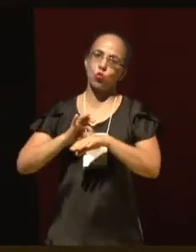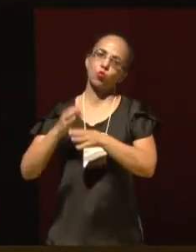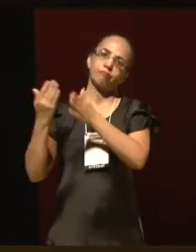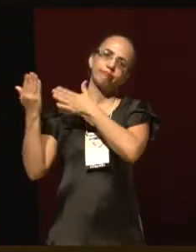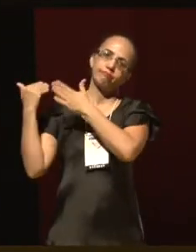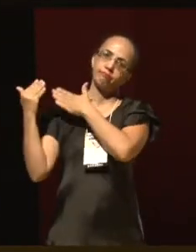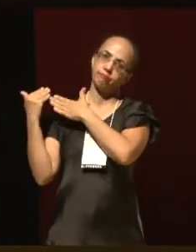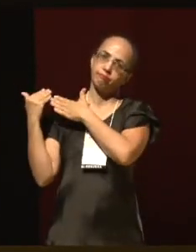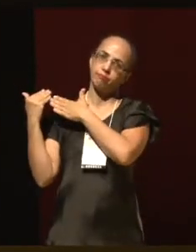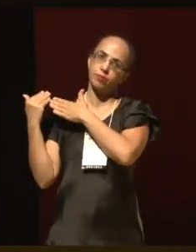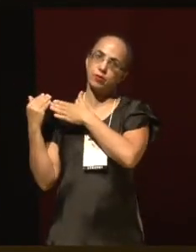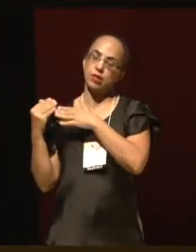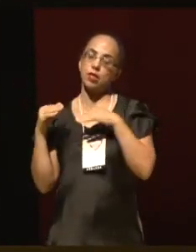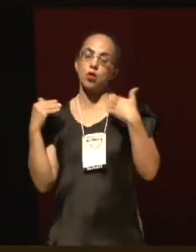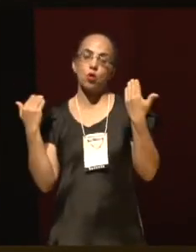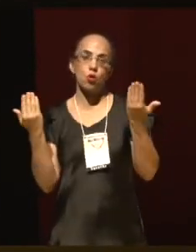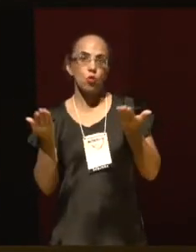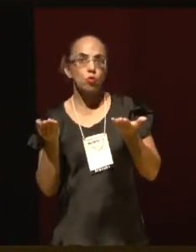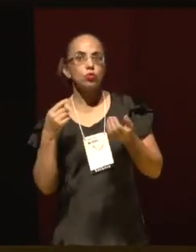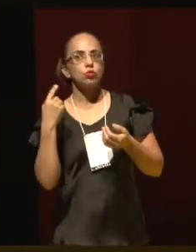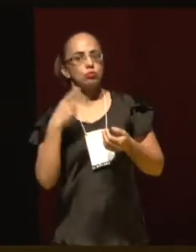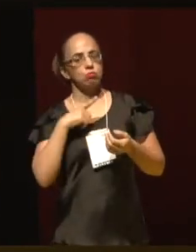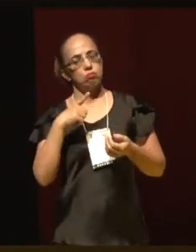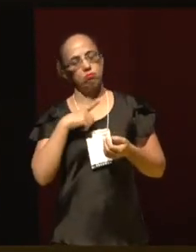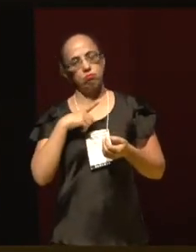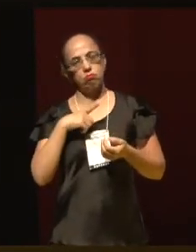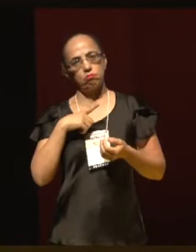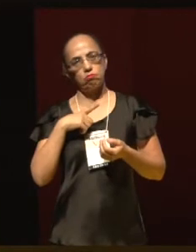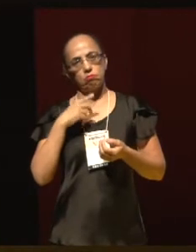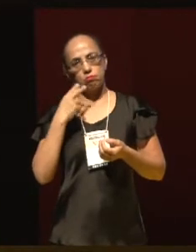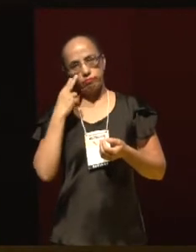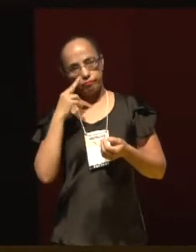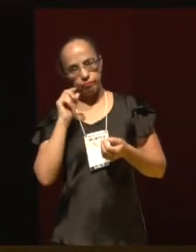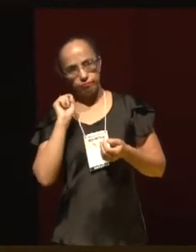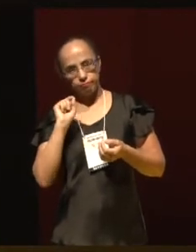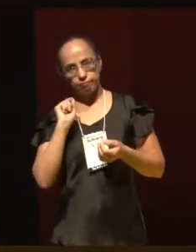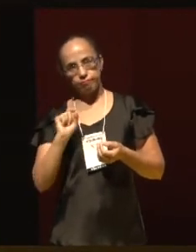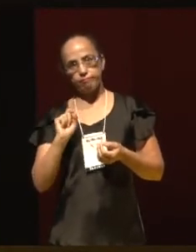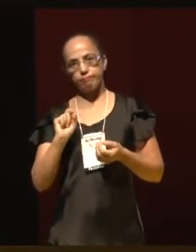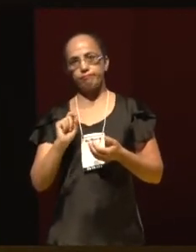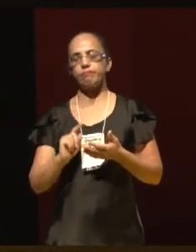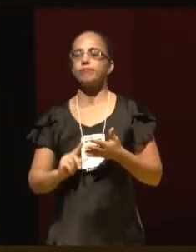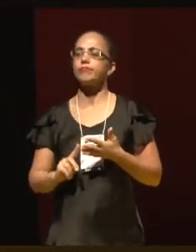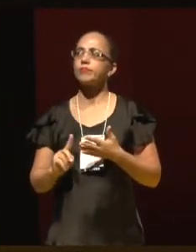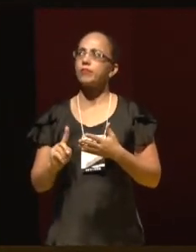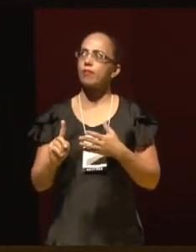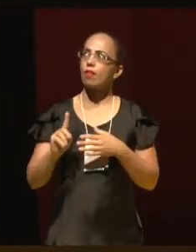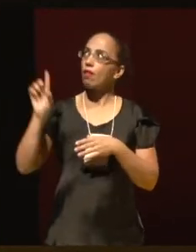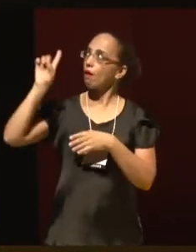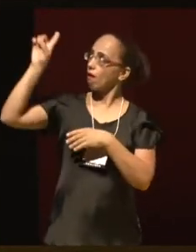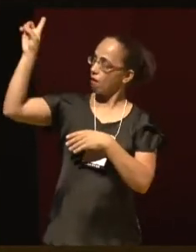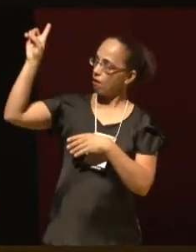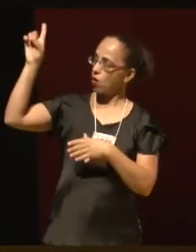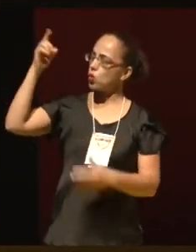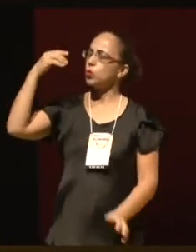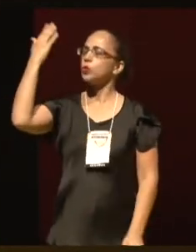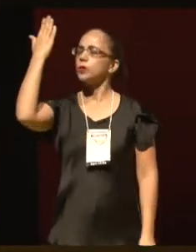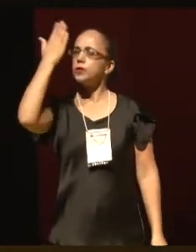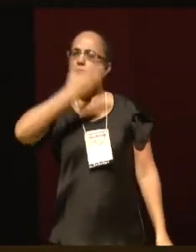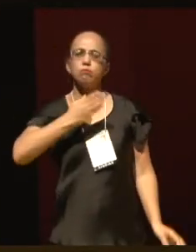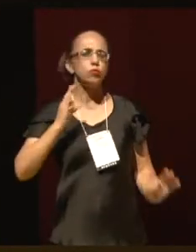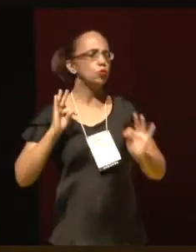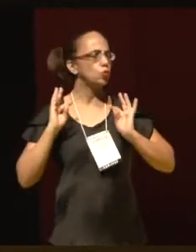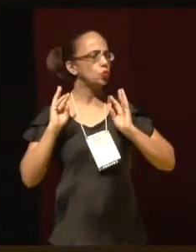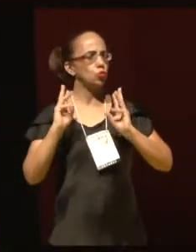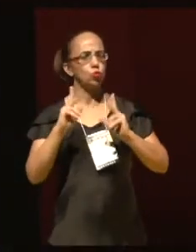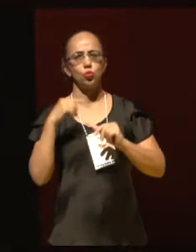Quando nós vemos que a divindade respeita todas as